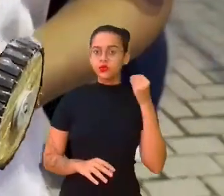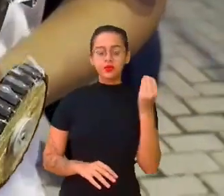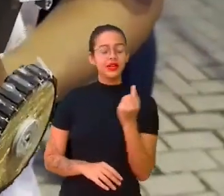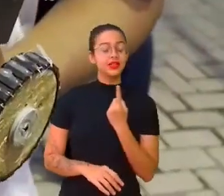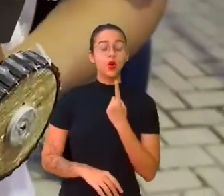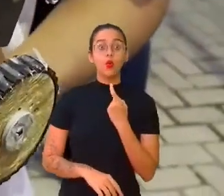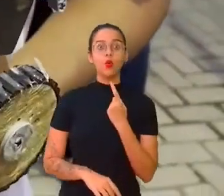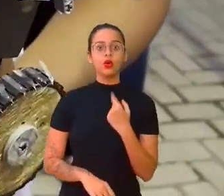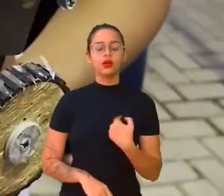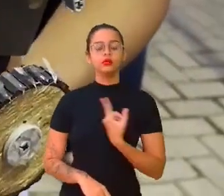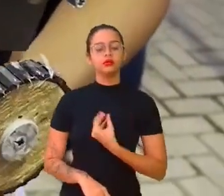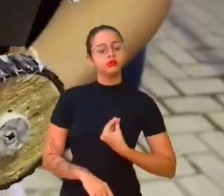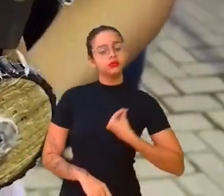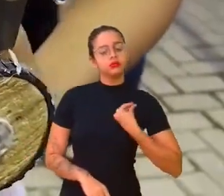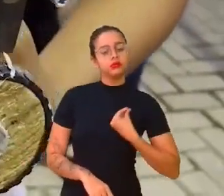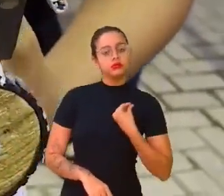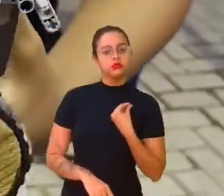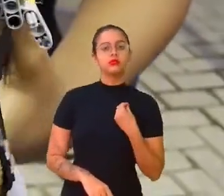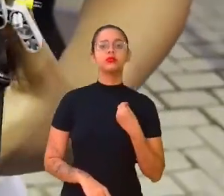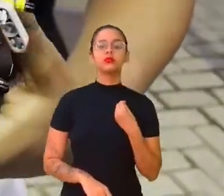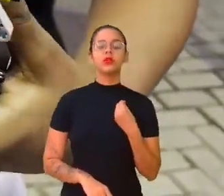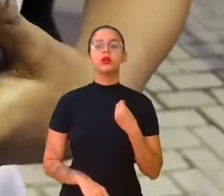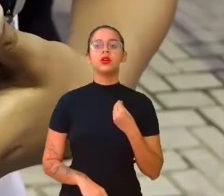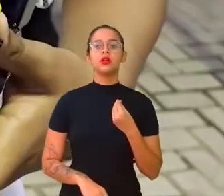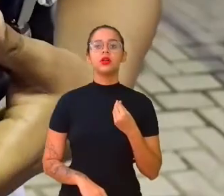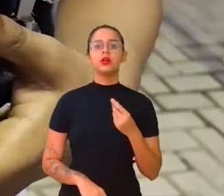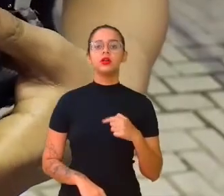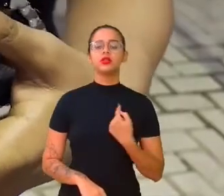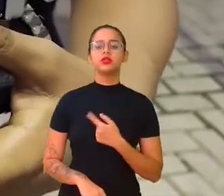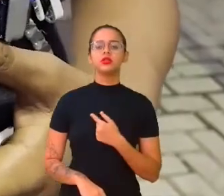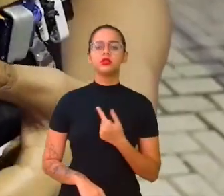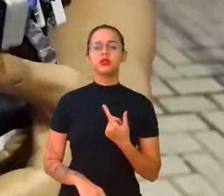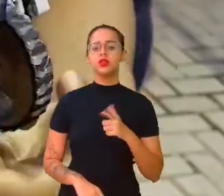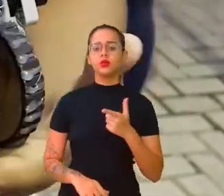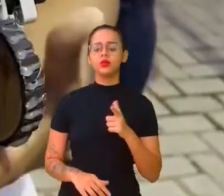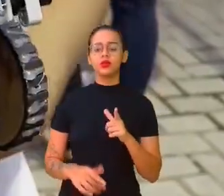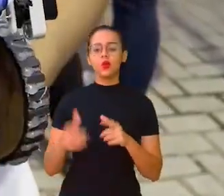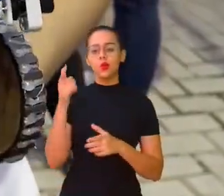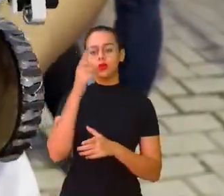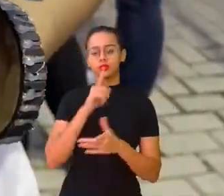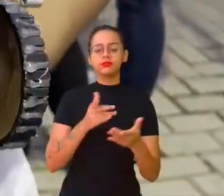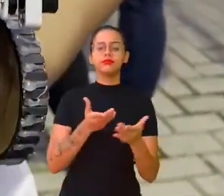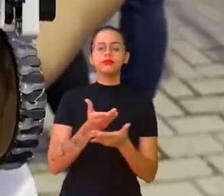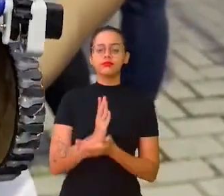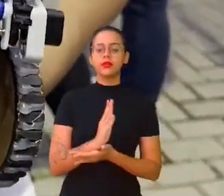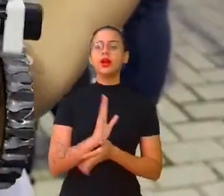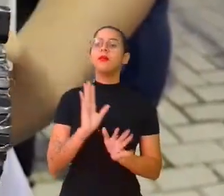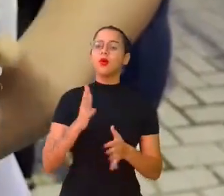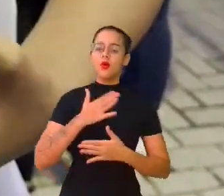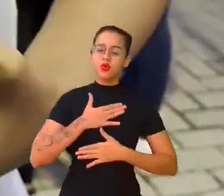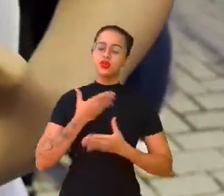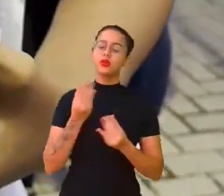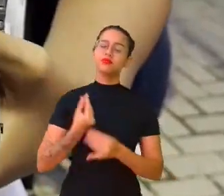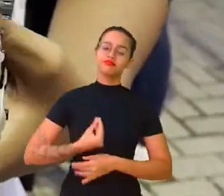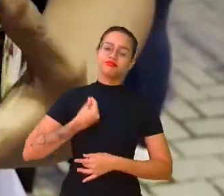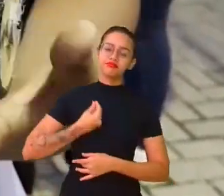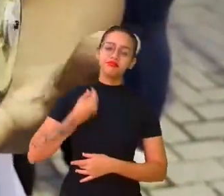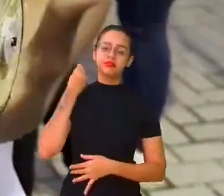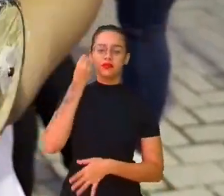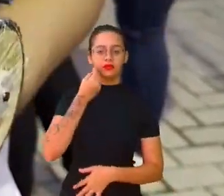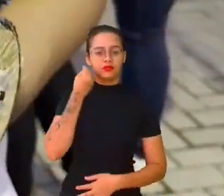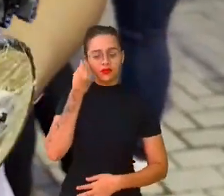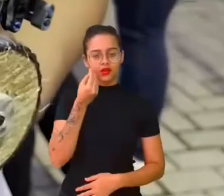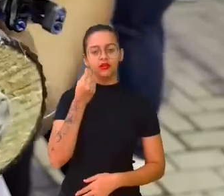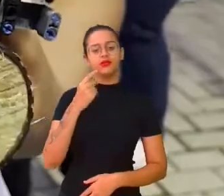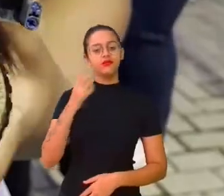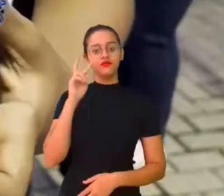única, que a gente está aqui presente, apesar da gente não ter se classificado, mas gostei muito de estar aqui, ter tido